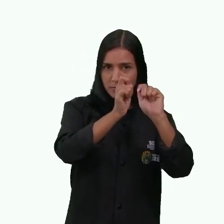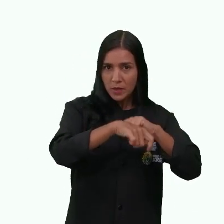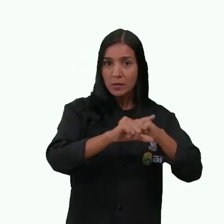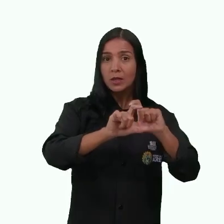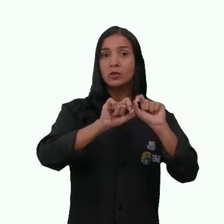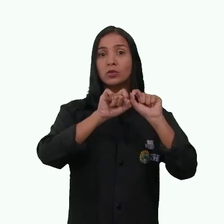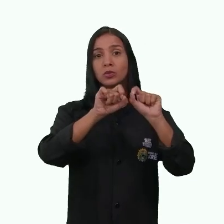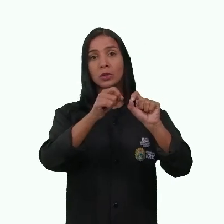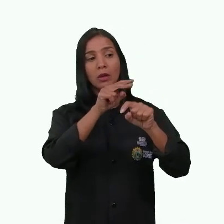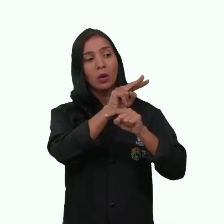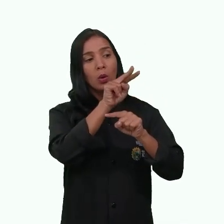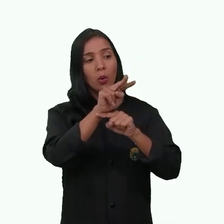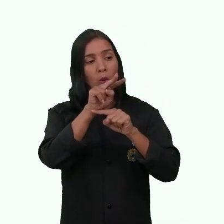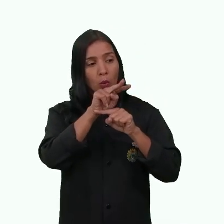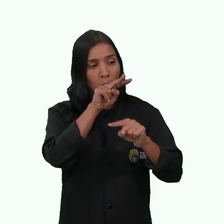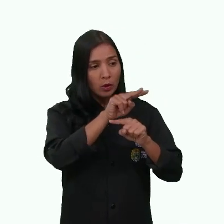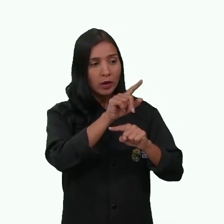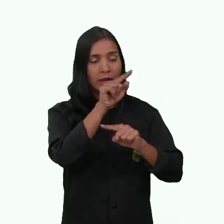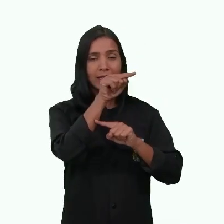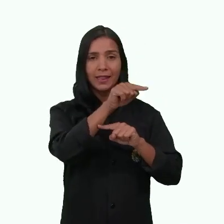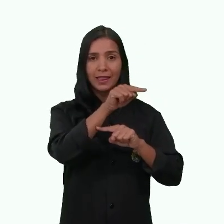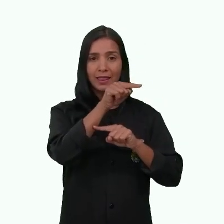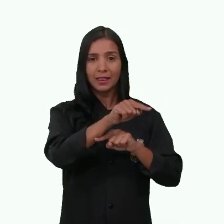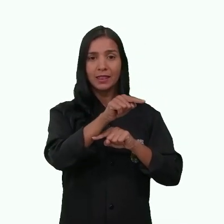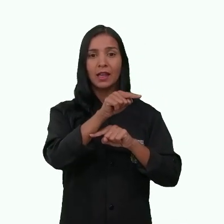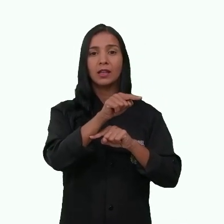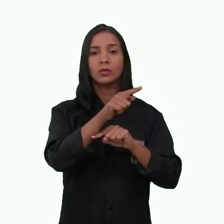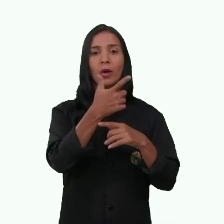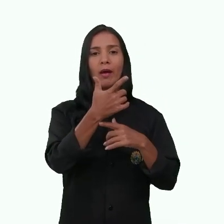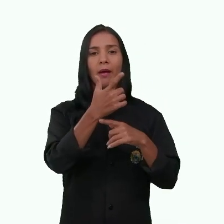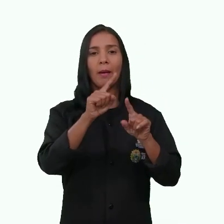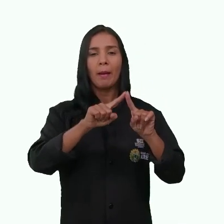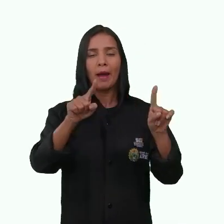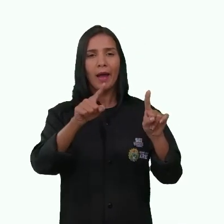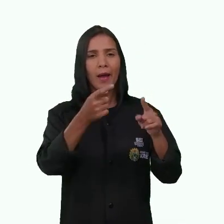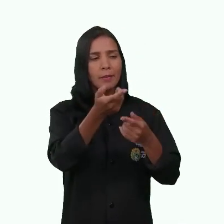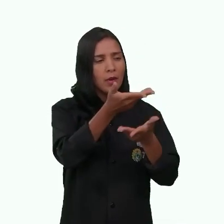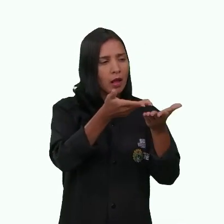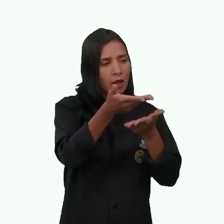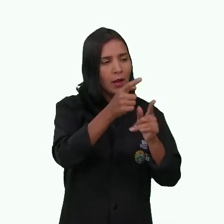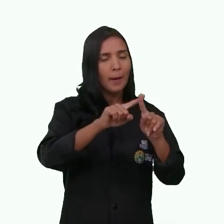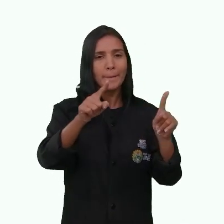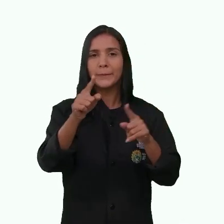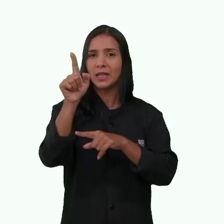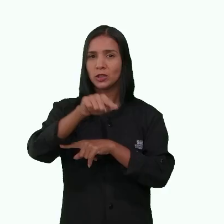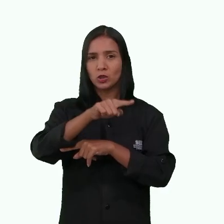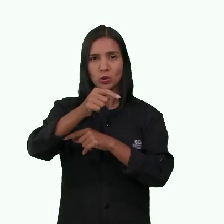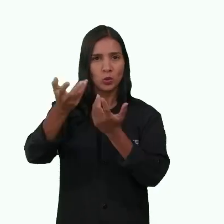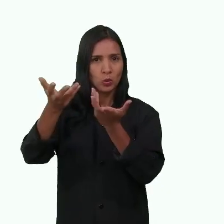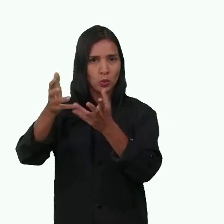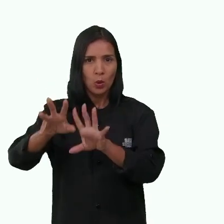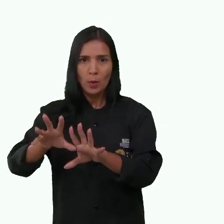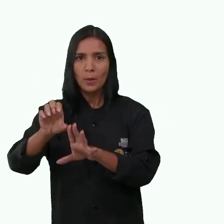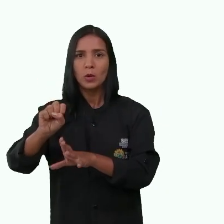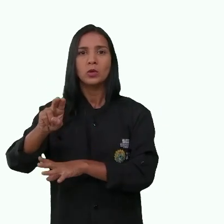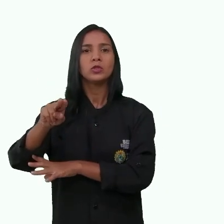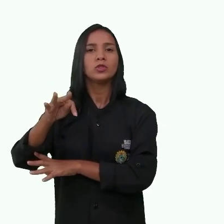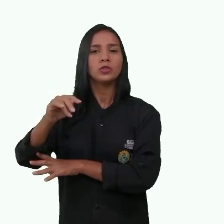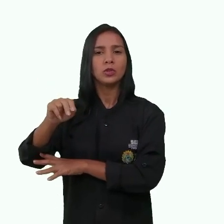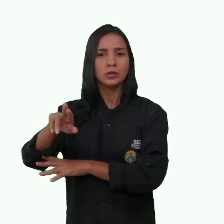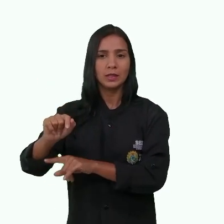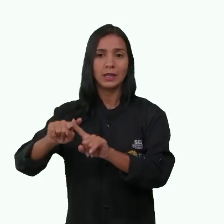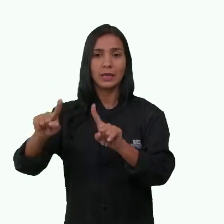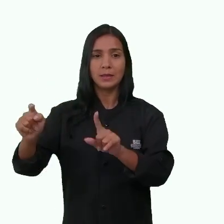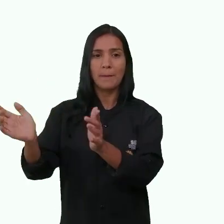cuidados paliativos e proíbe a eutanásia ativa. Mas a equipe médica enfrenta